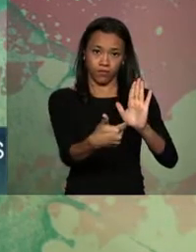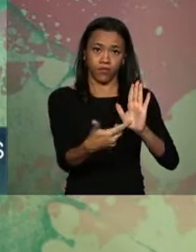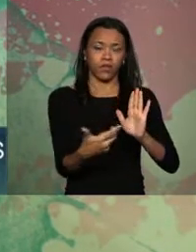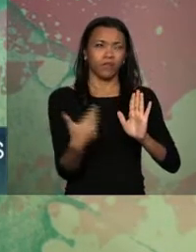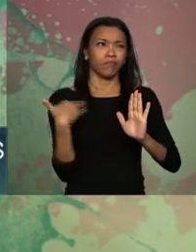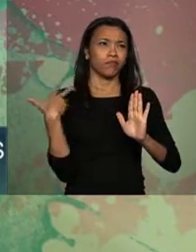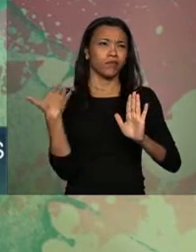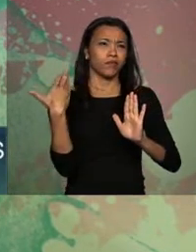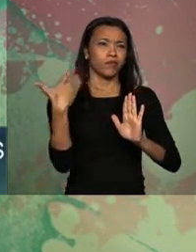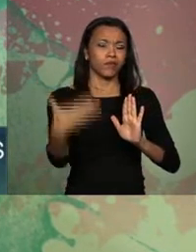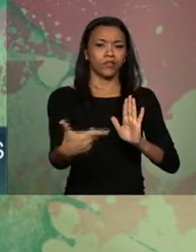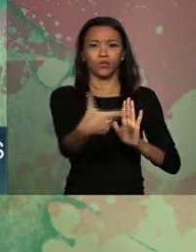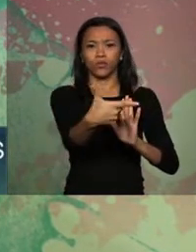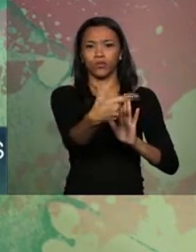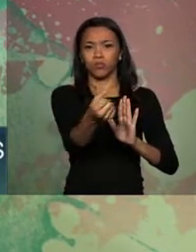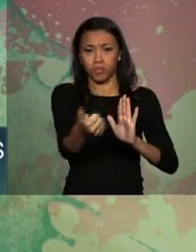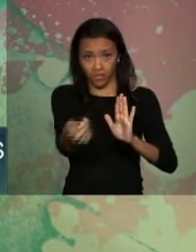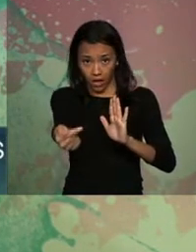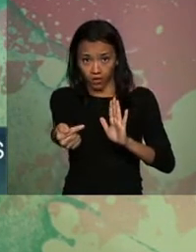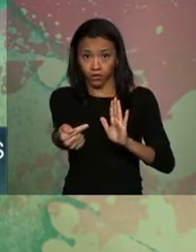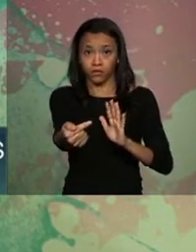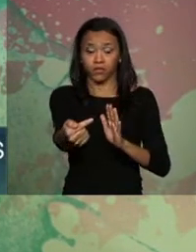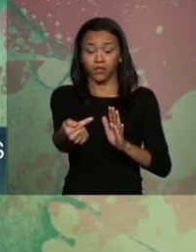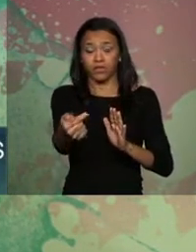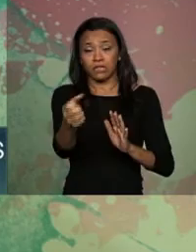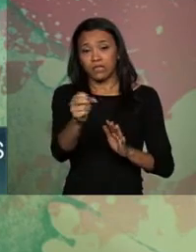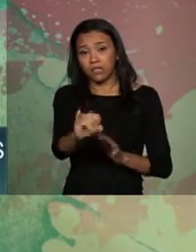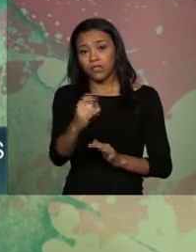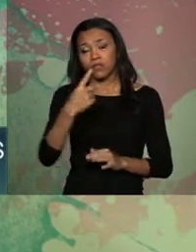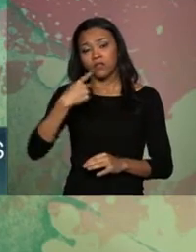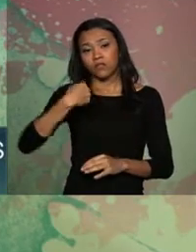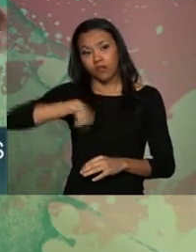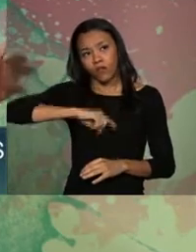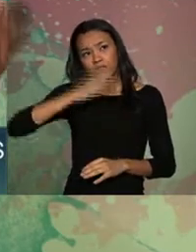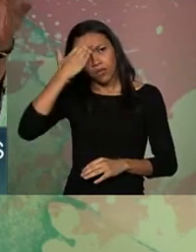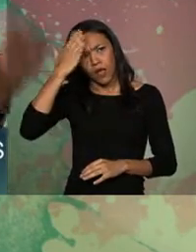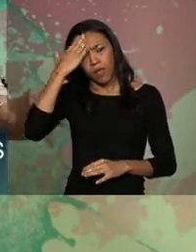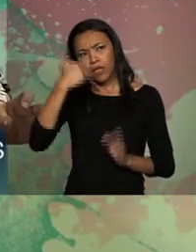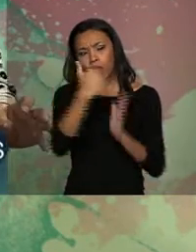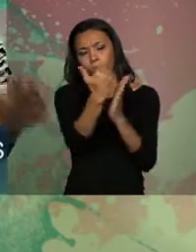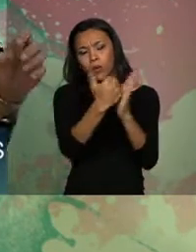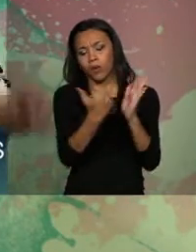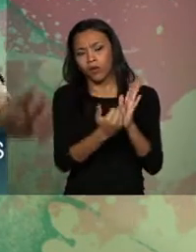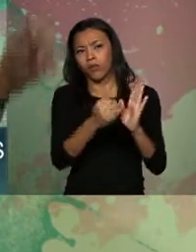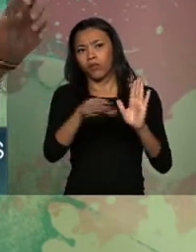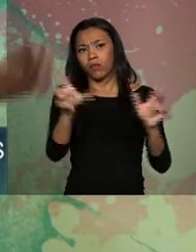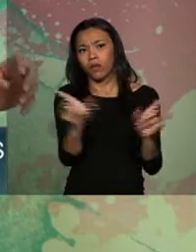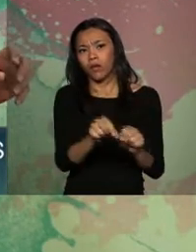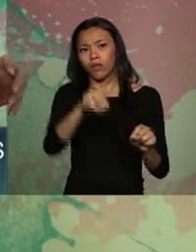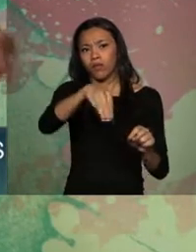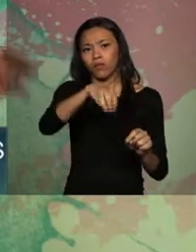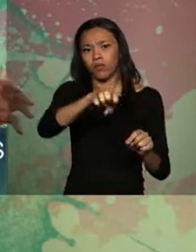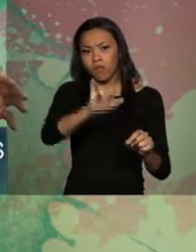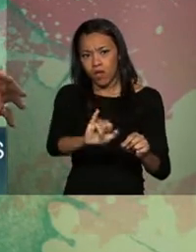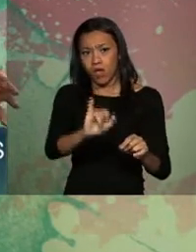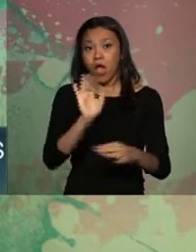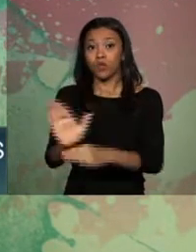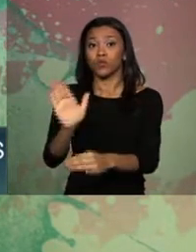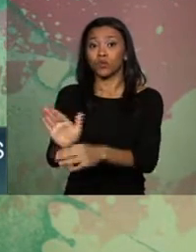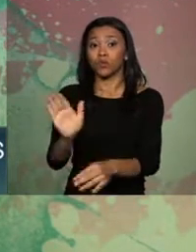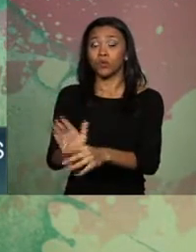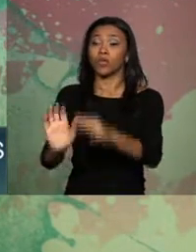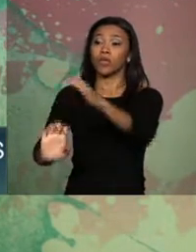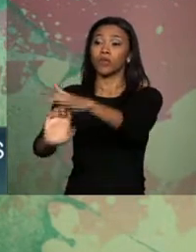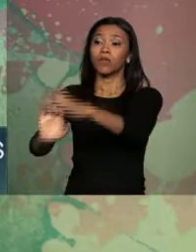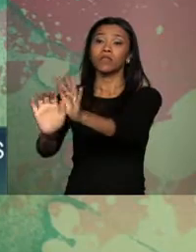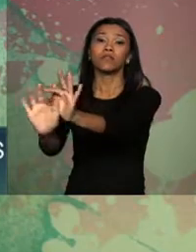desde 2007, se a gente considerar que o MEI está dentro da família dos micro e pequenas empresas,